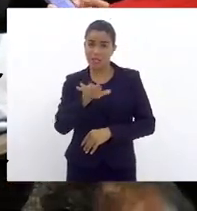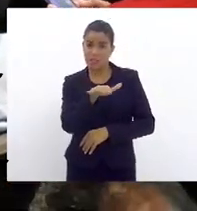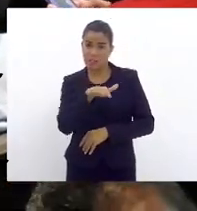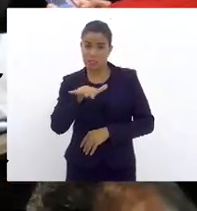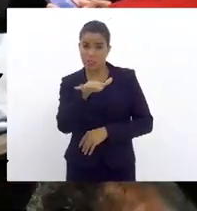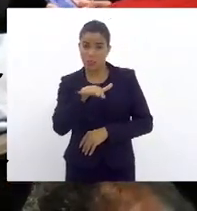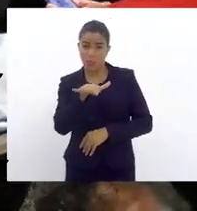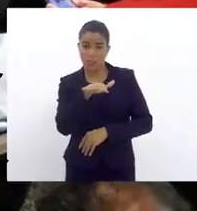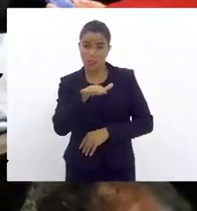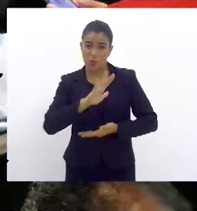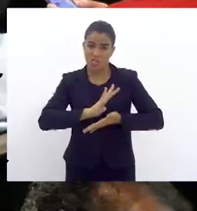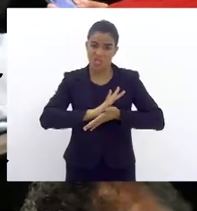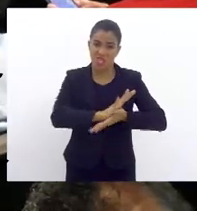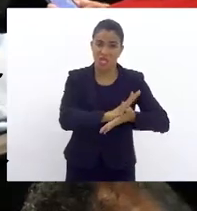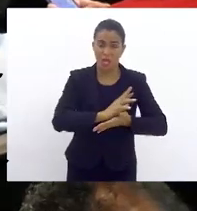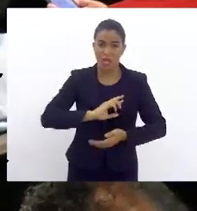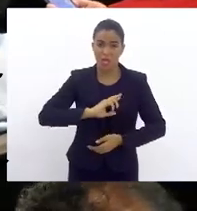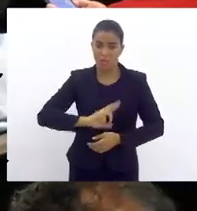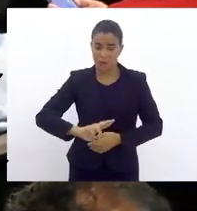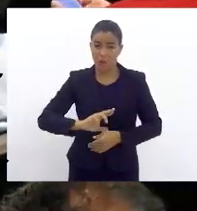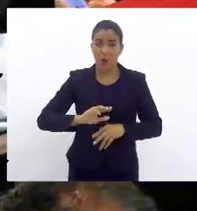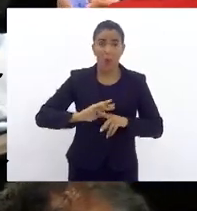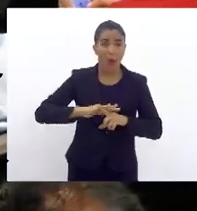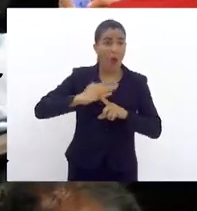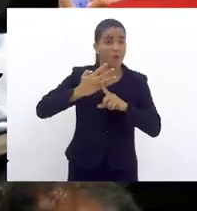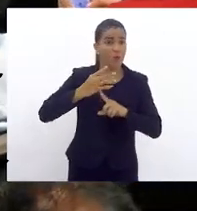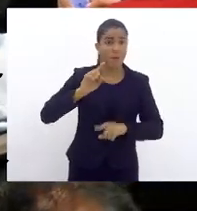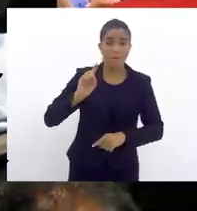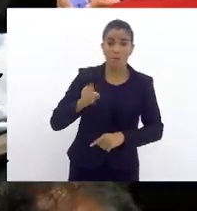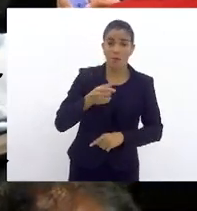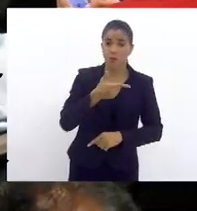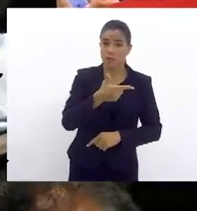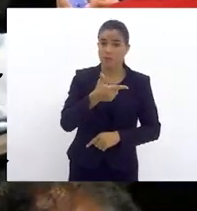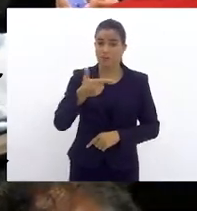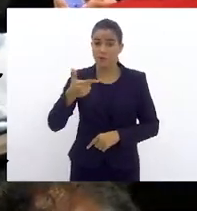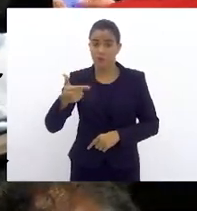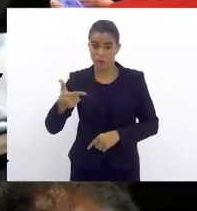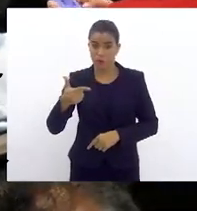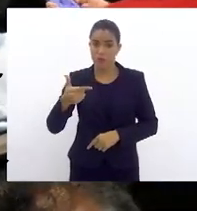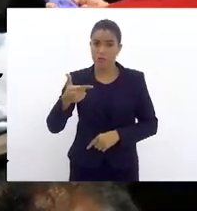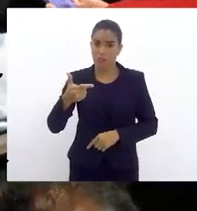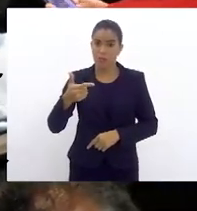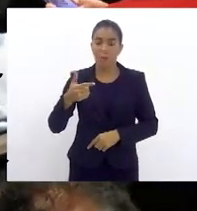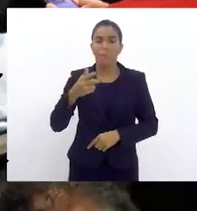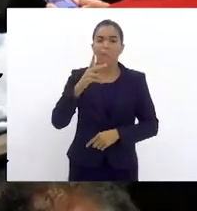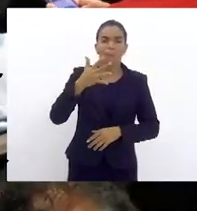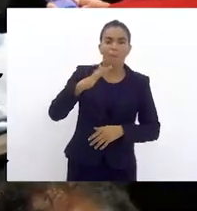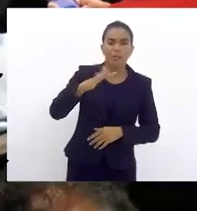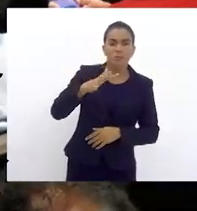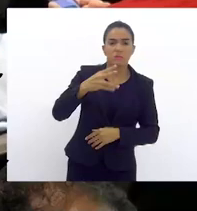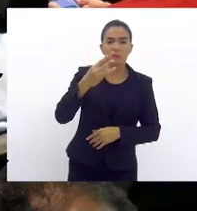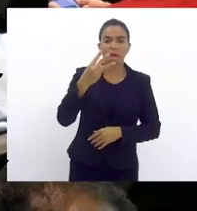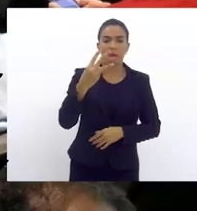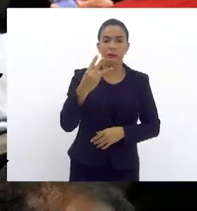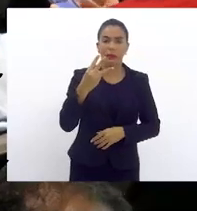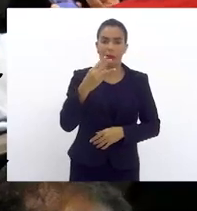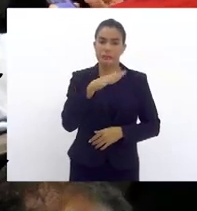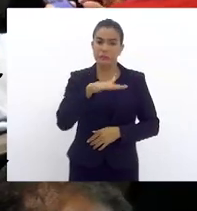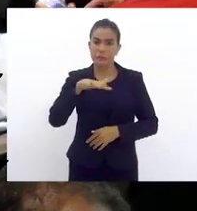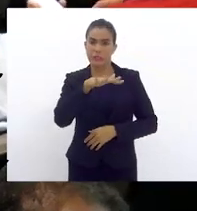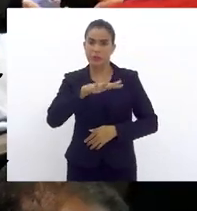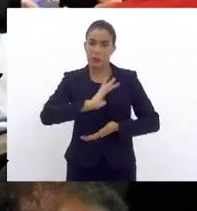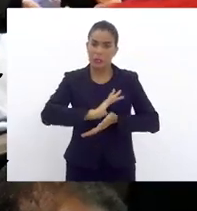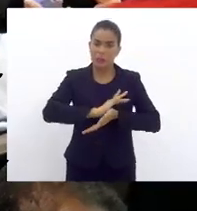para 1.200 e 1200 em 2022 uma média de três casos por dia o estado do Rio de Janeiro